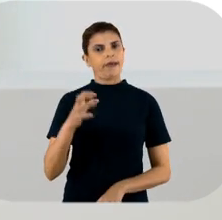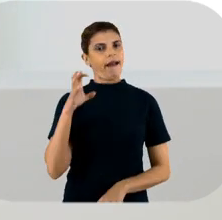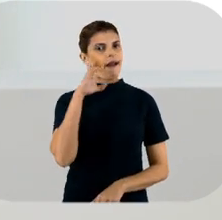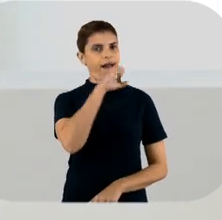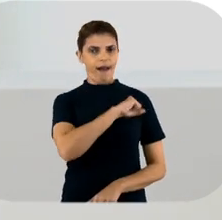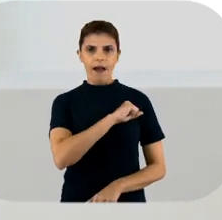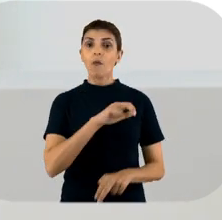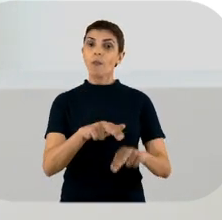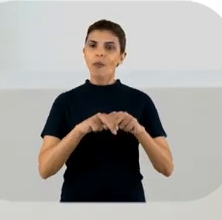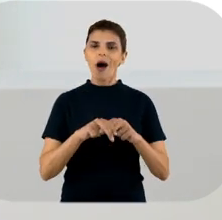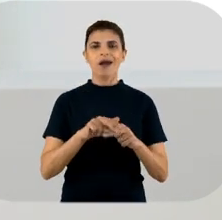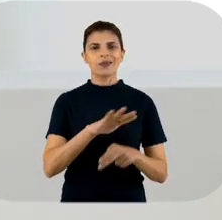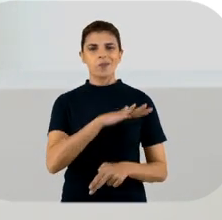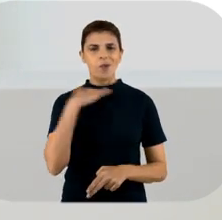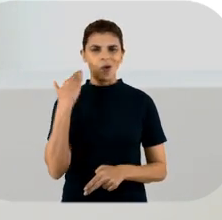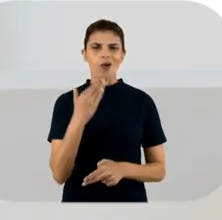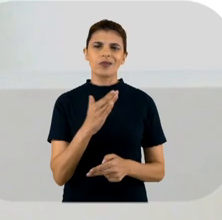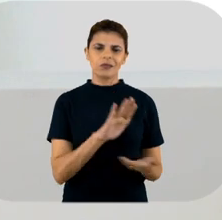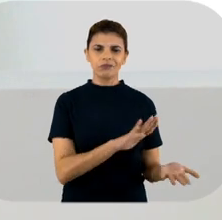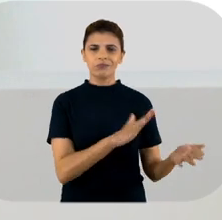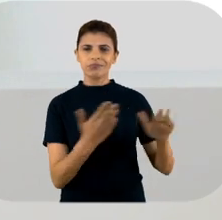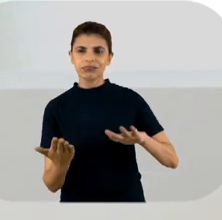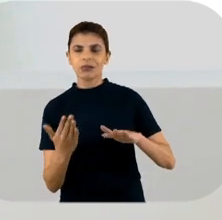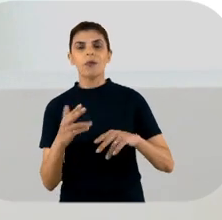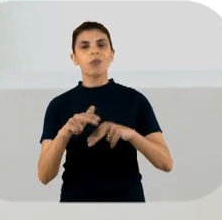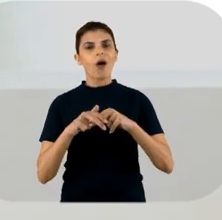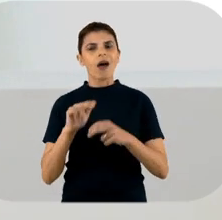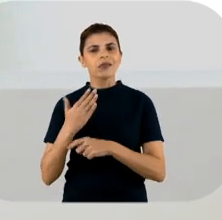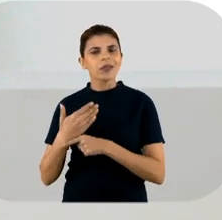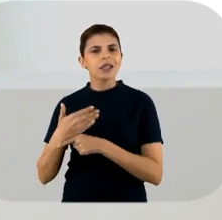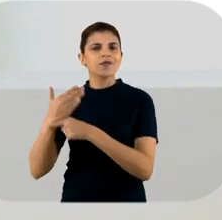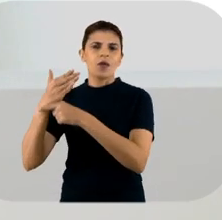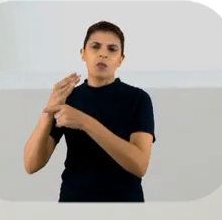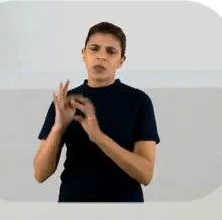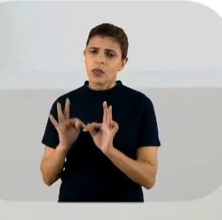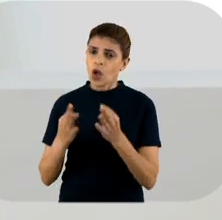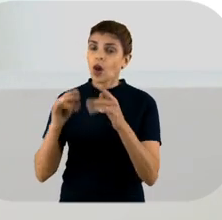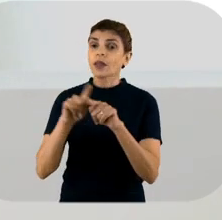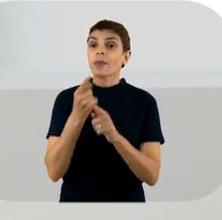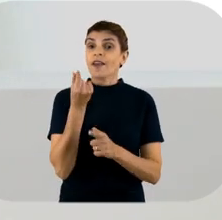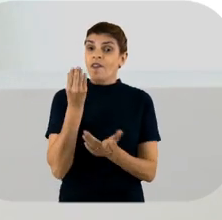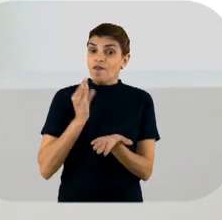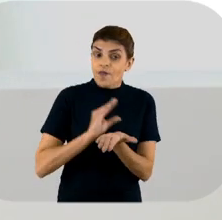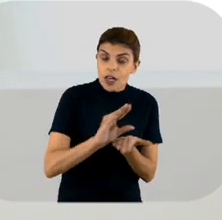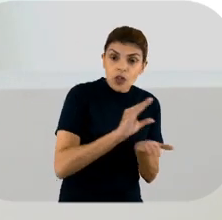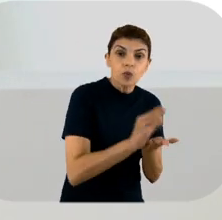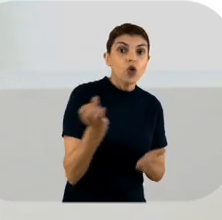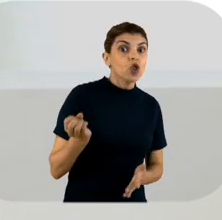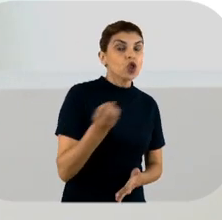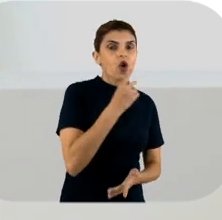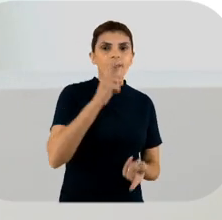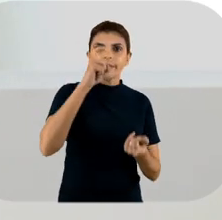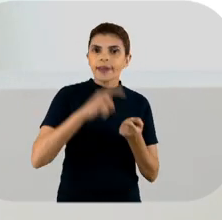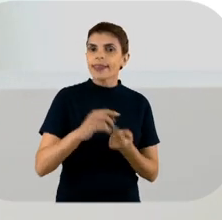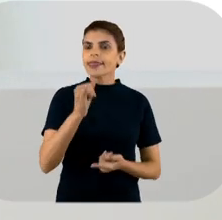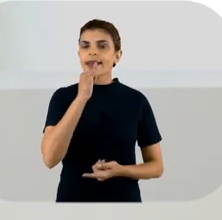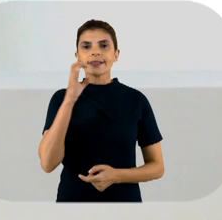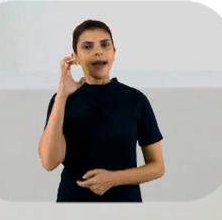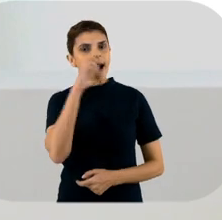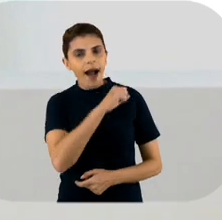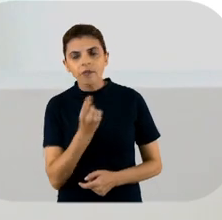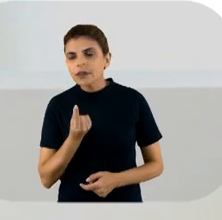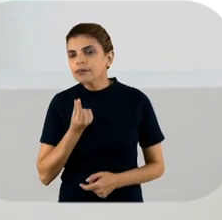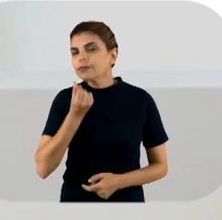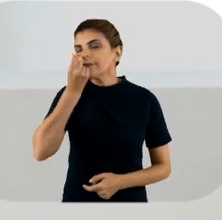rapidamente. Está vendo grande desenvolvimento tecnológico, investimento para desenvolver novos testes, testes rápidos,